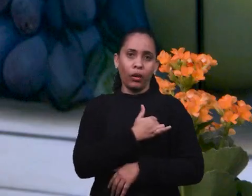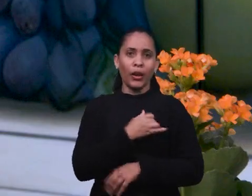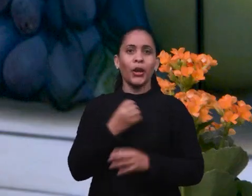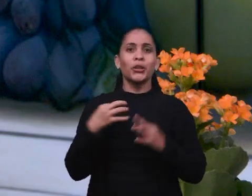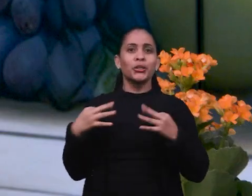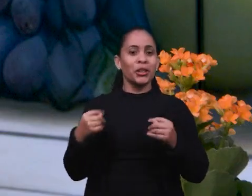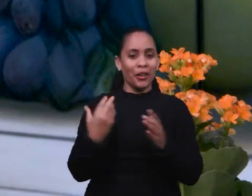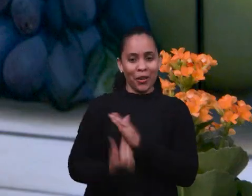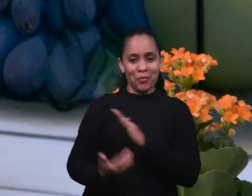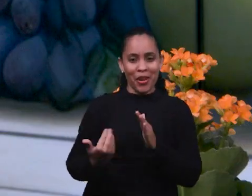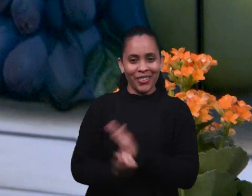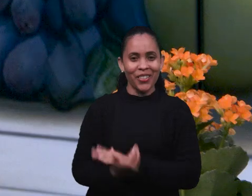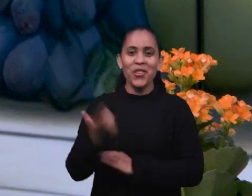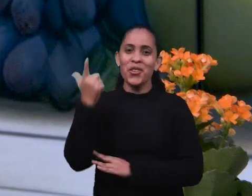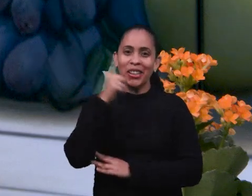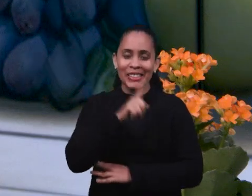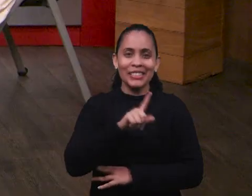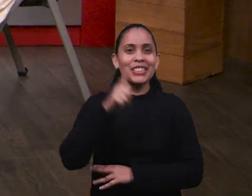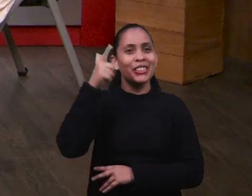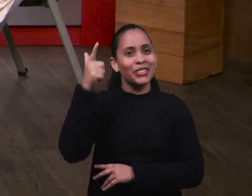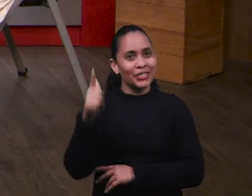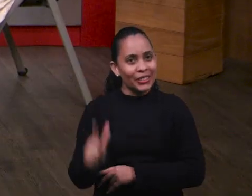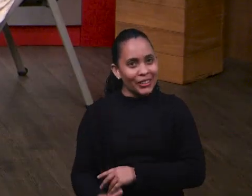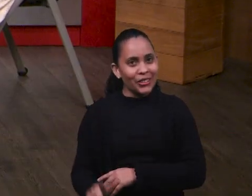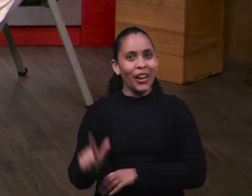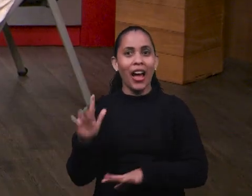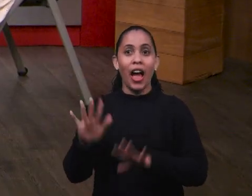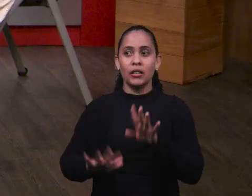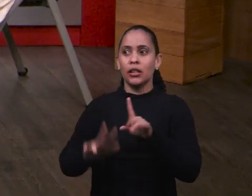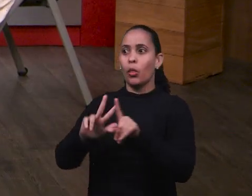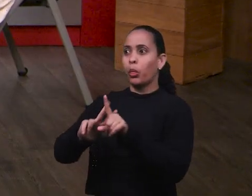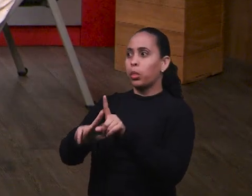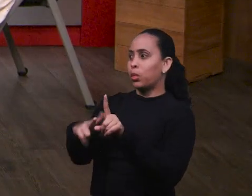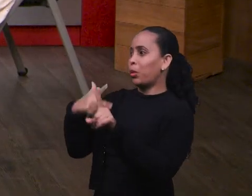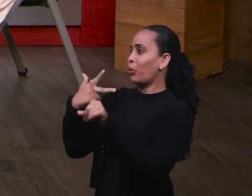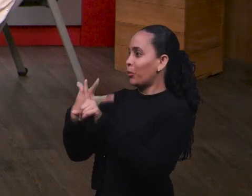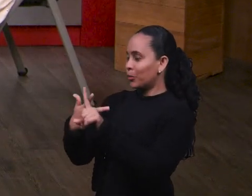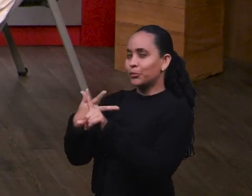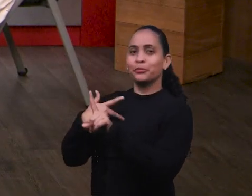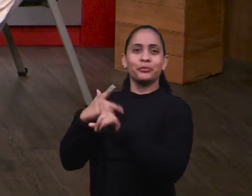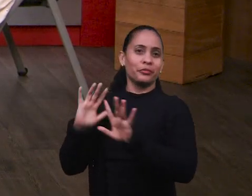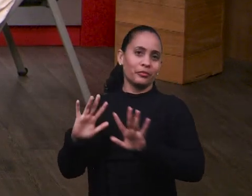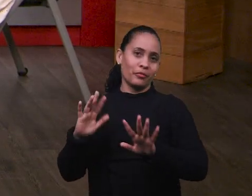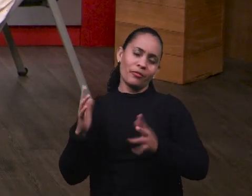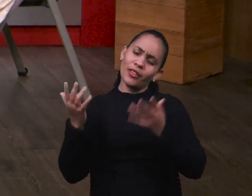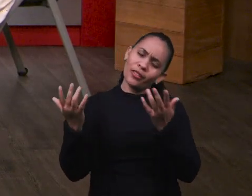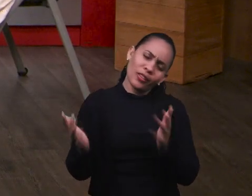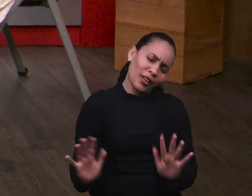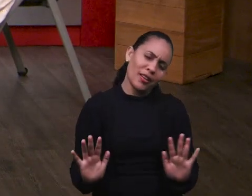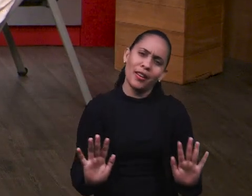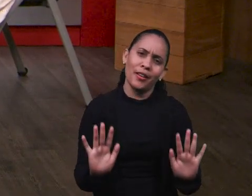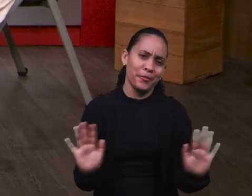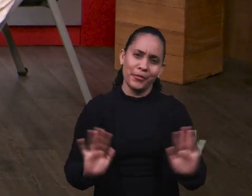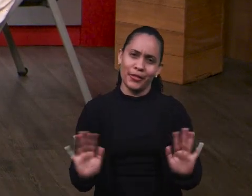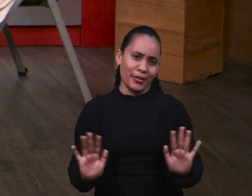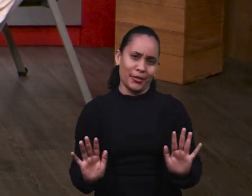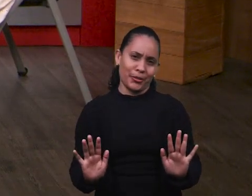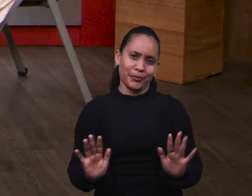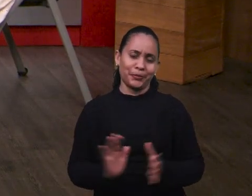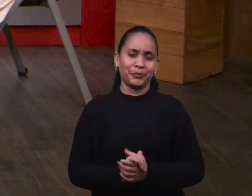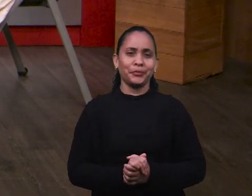perdeu. Às vezes até em dobro. Às vezes acha até em dobro o que perdeu. E a gente não quer que